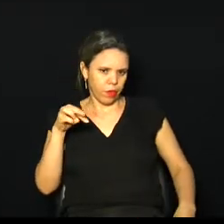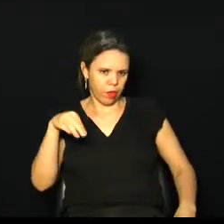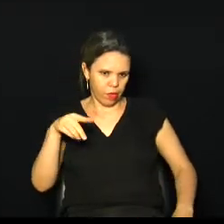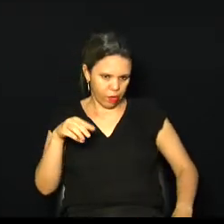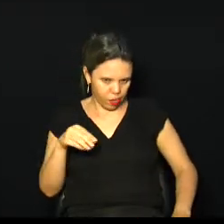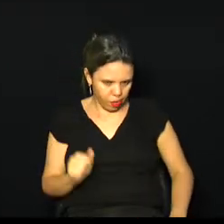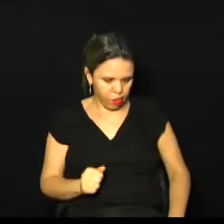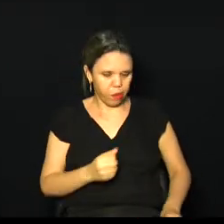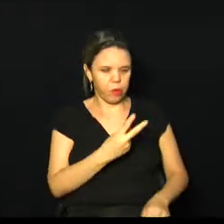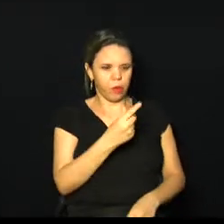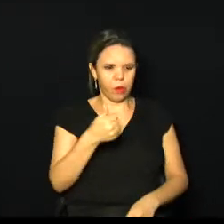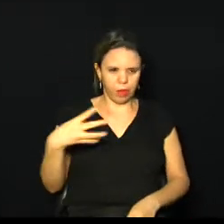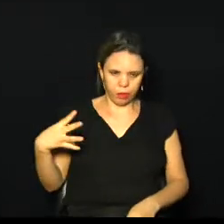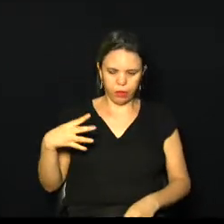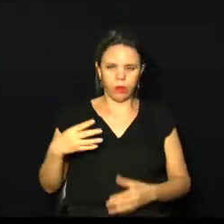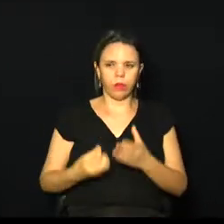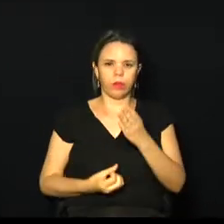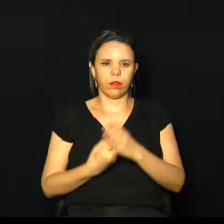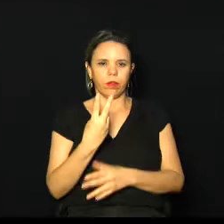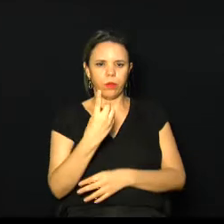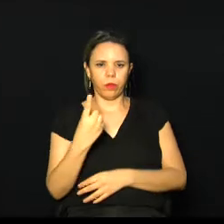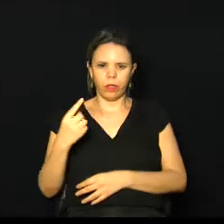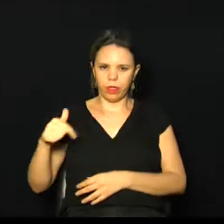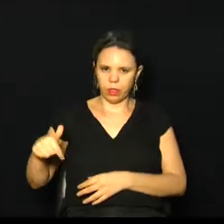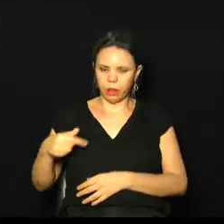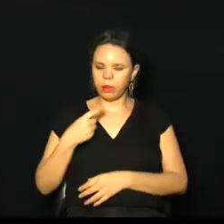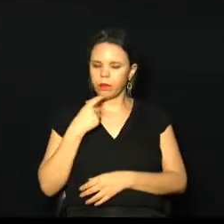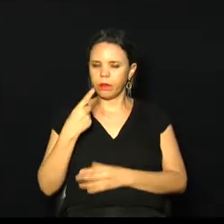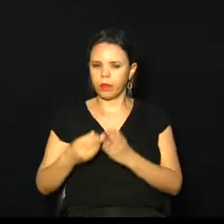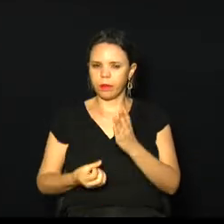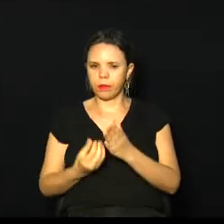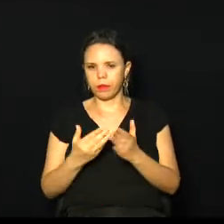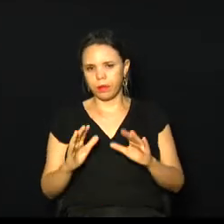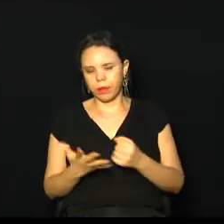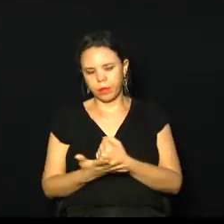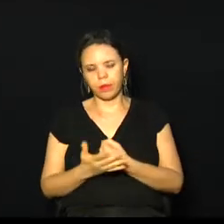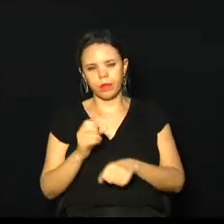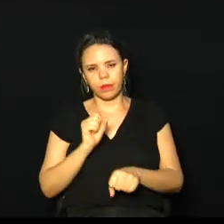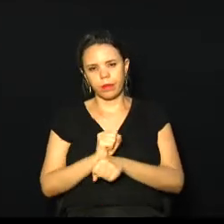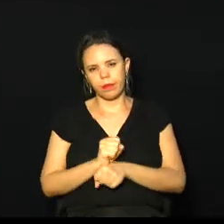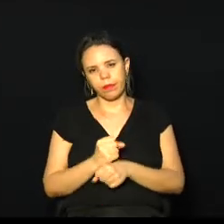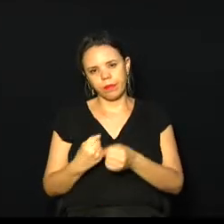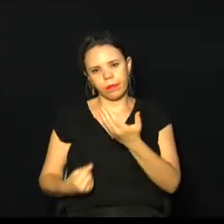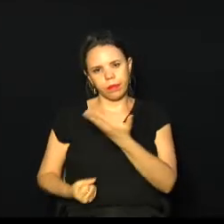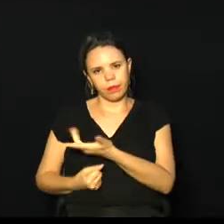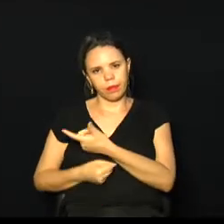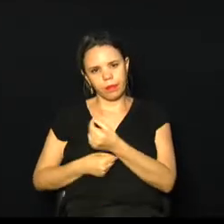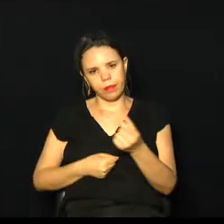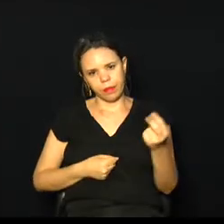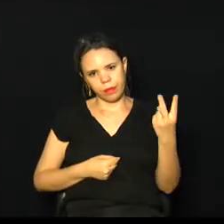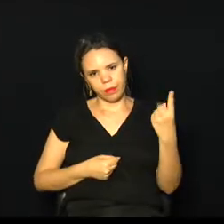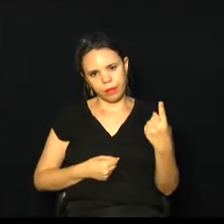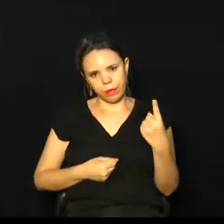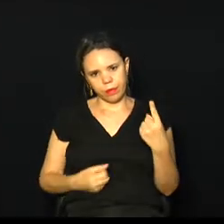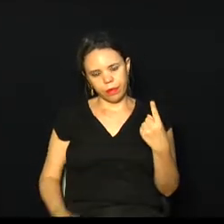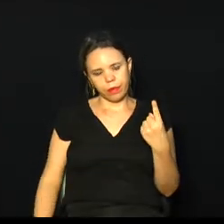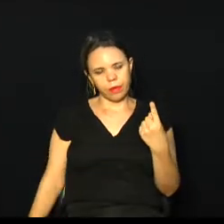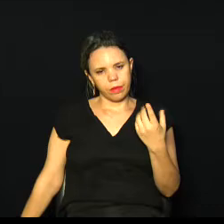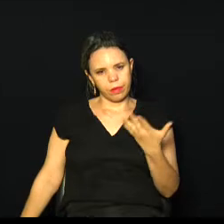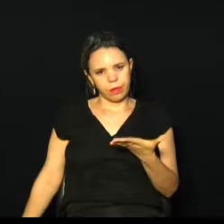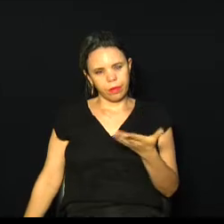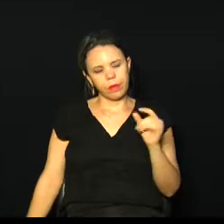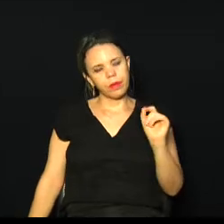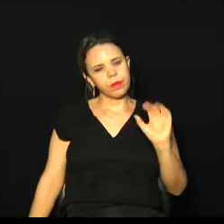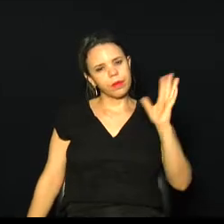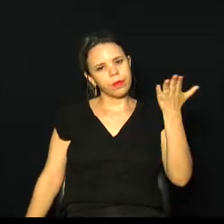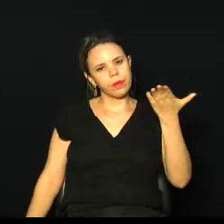em 2017, mas com a pandemia acabou ficando em stand-by aí em 2020 e 2021. Mas o que vem